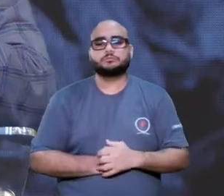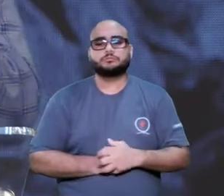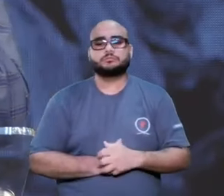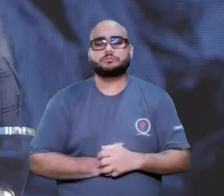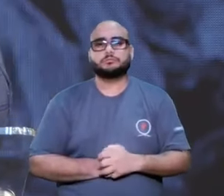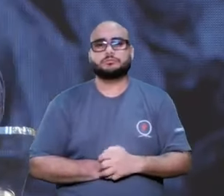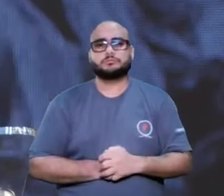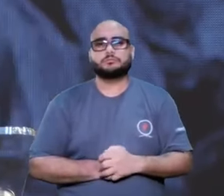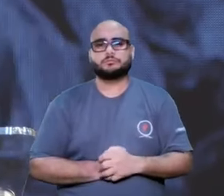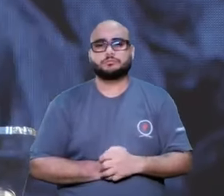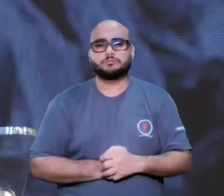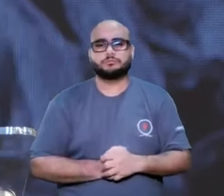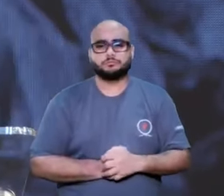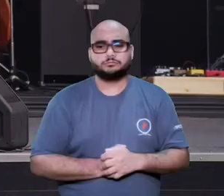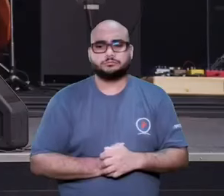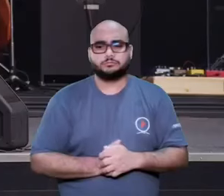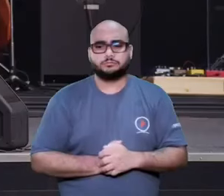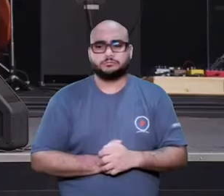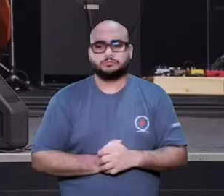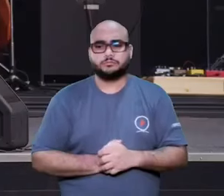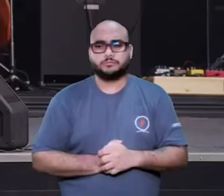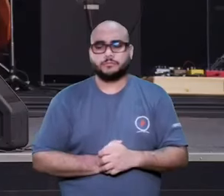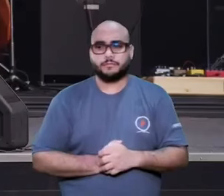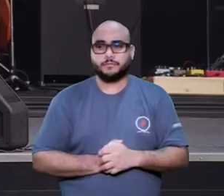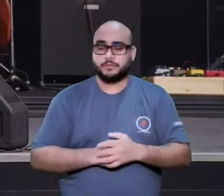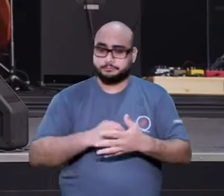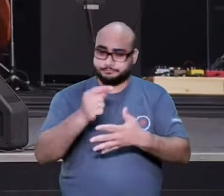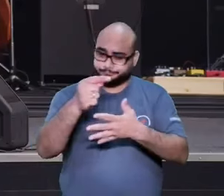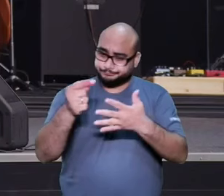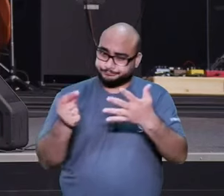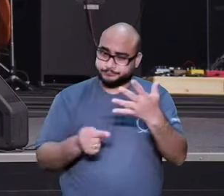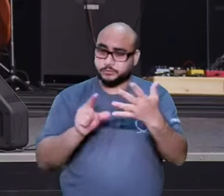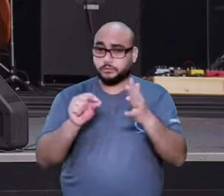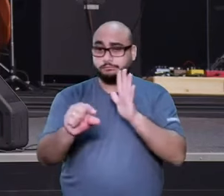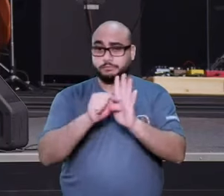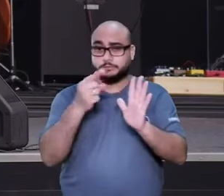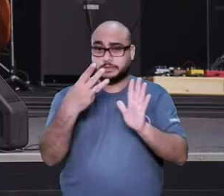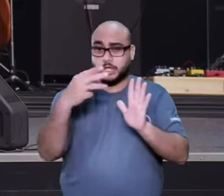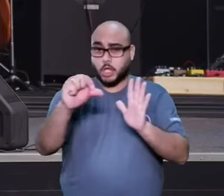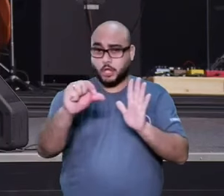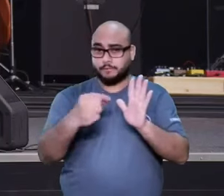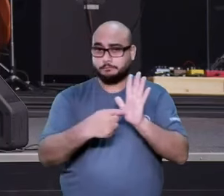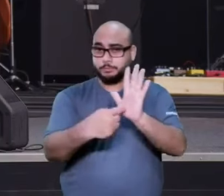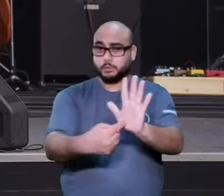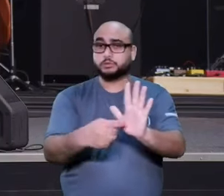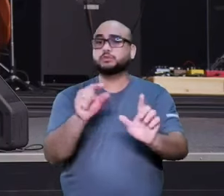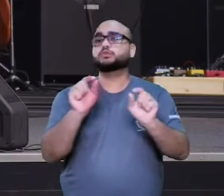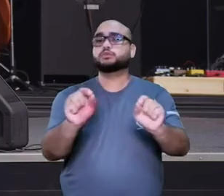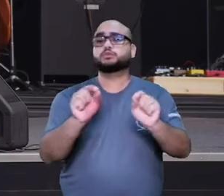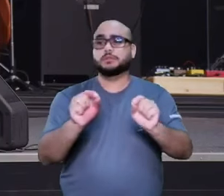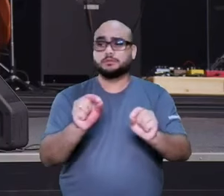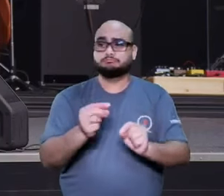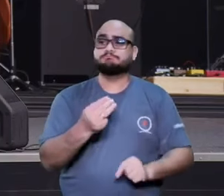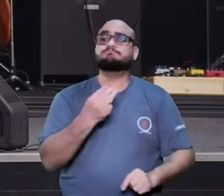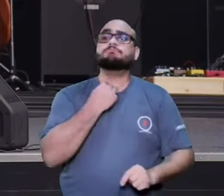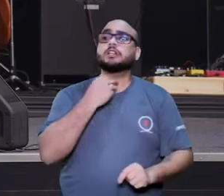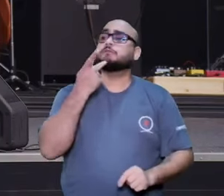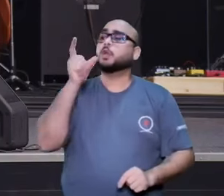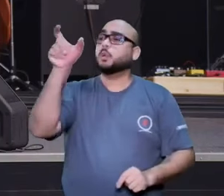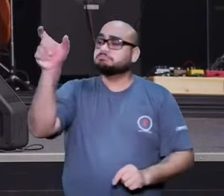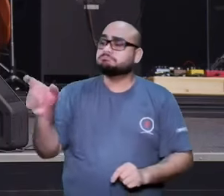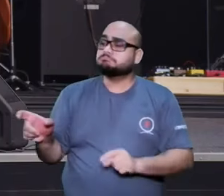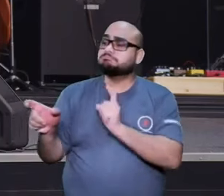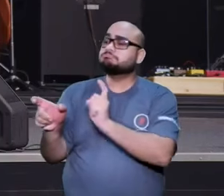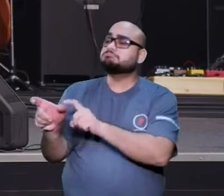outro detalhe que você vai ver neste Versículo 39 é que Marta diz assim senhor